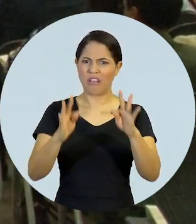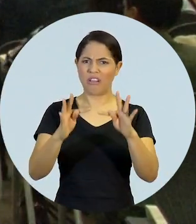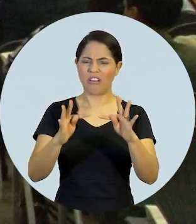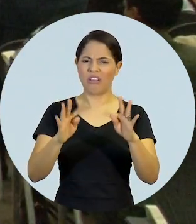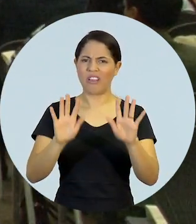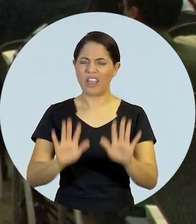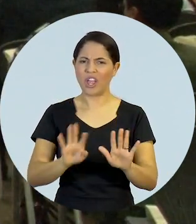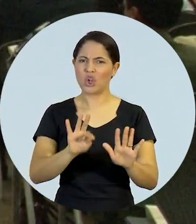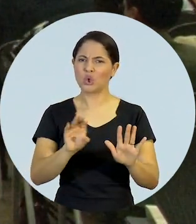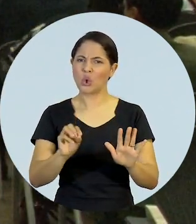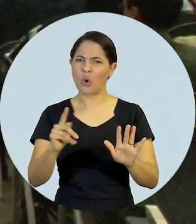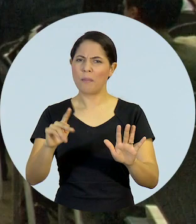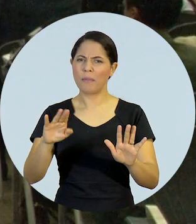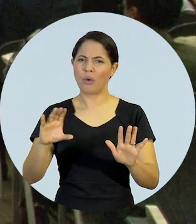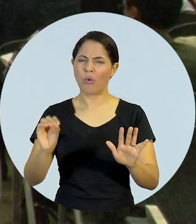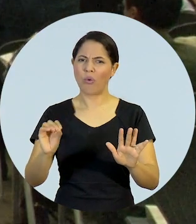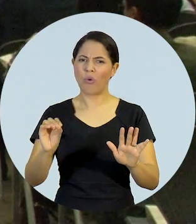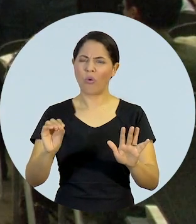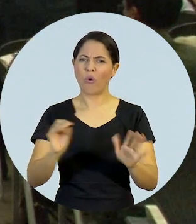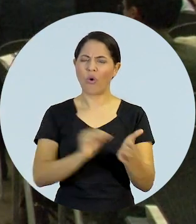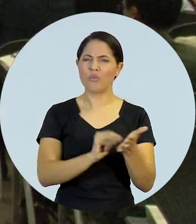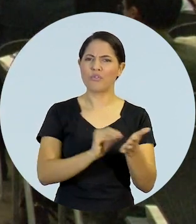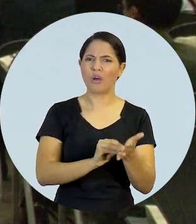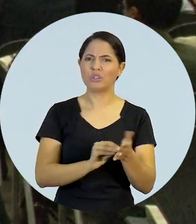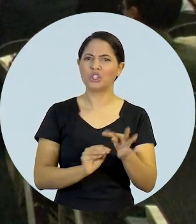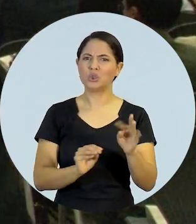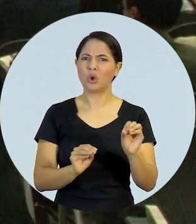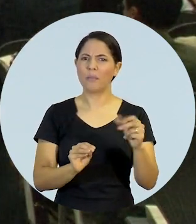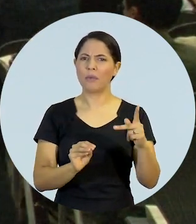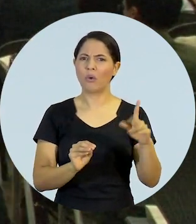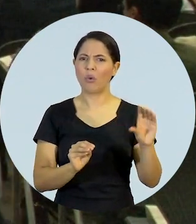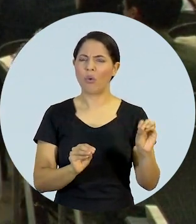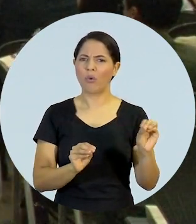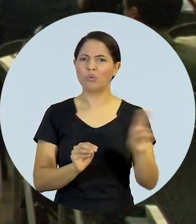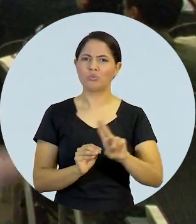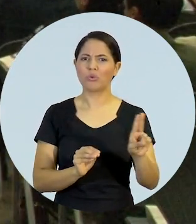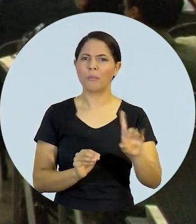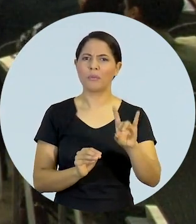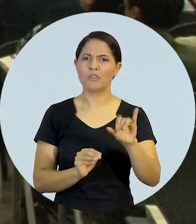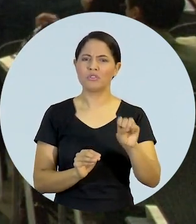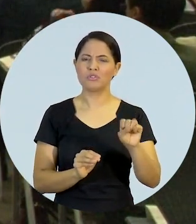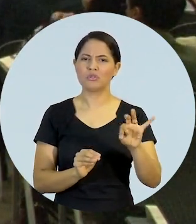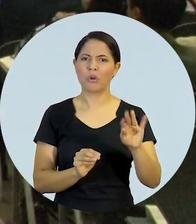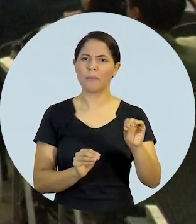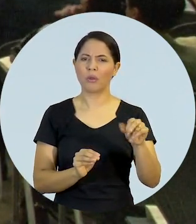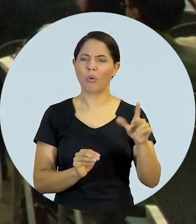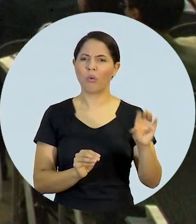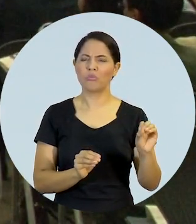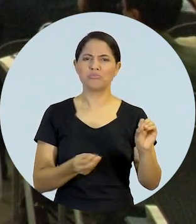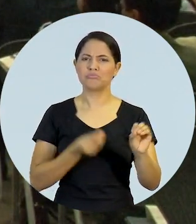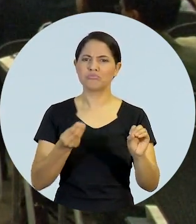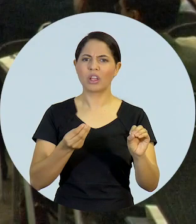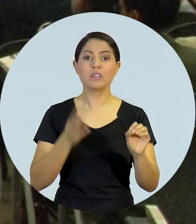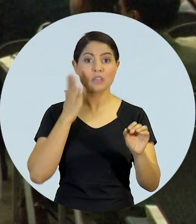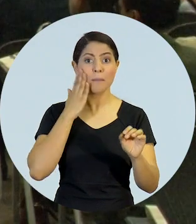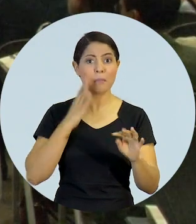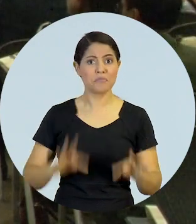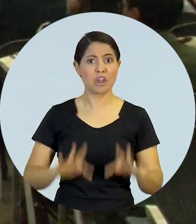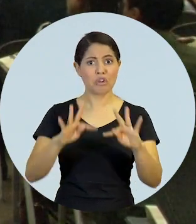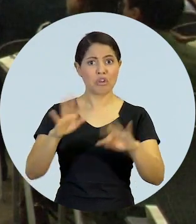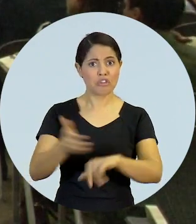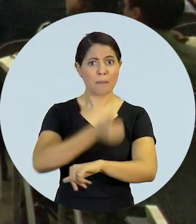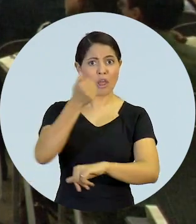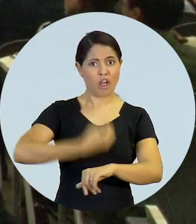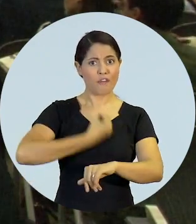mundo utópico ou um mundo distópico? Se nós sabemos que as inovações trazem melhoria na qualidade de vida das